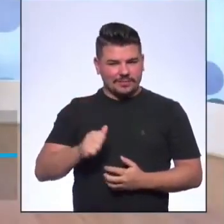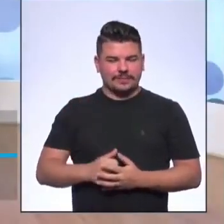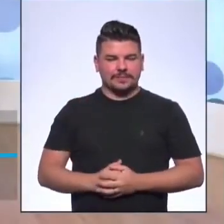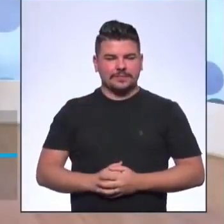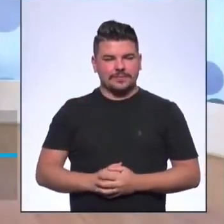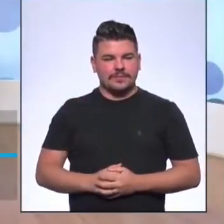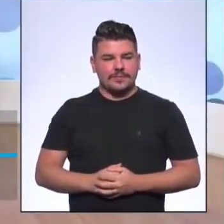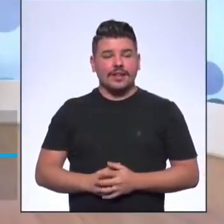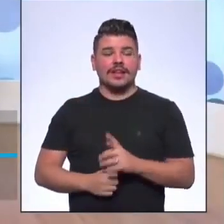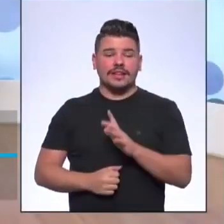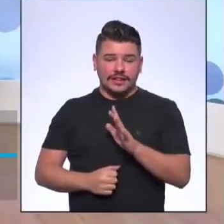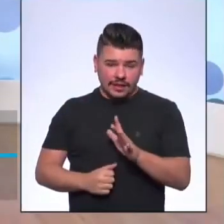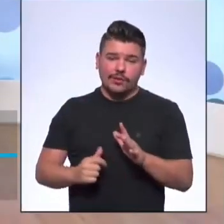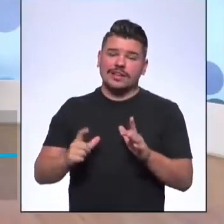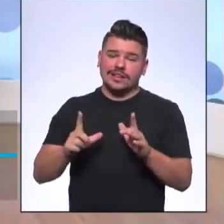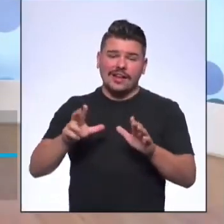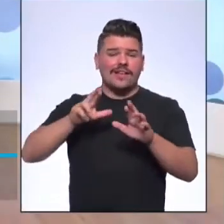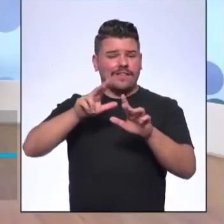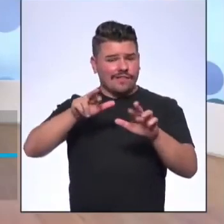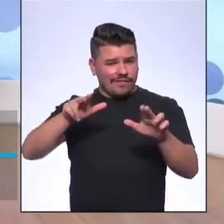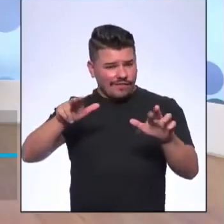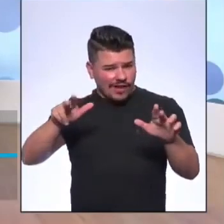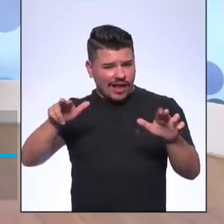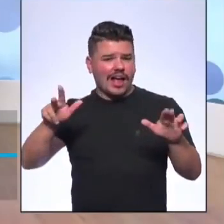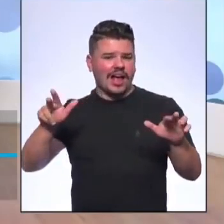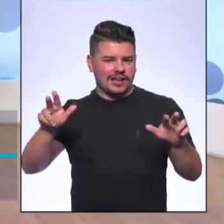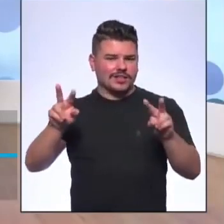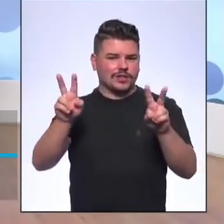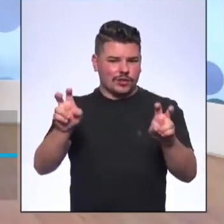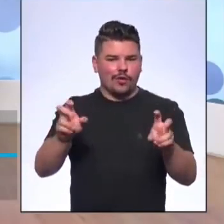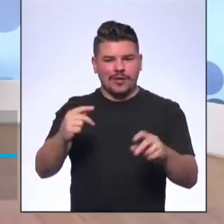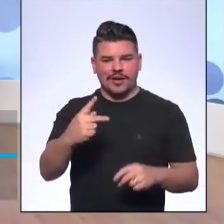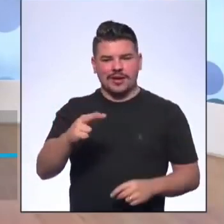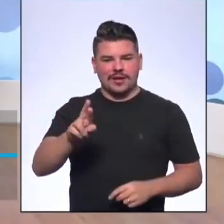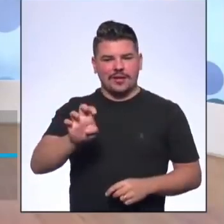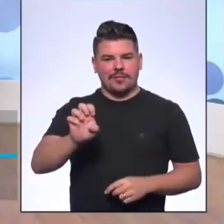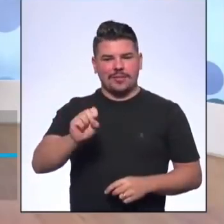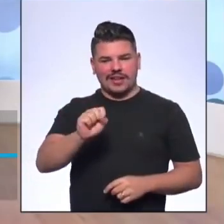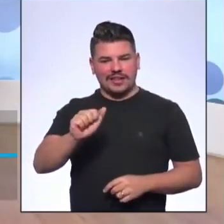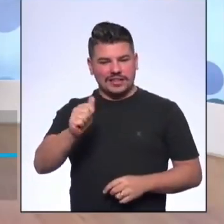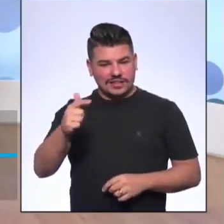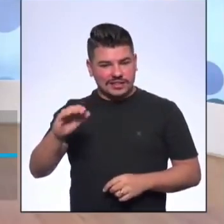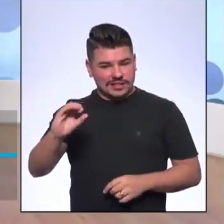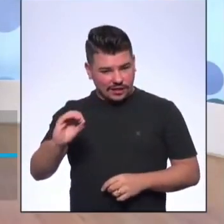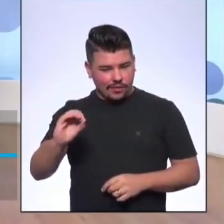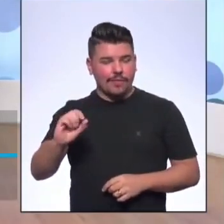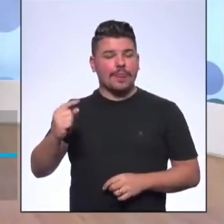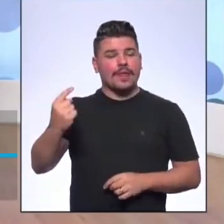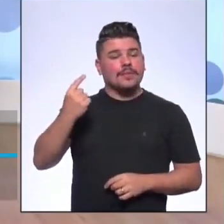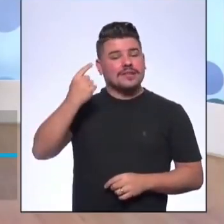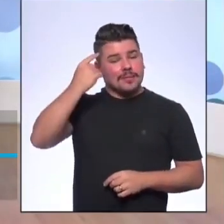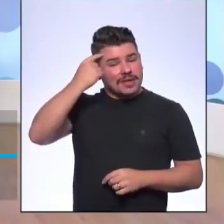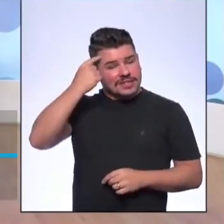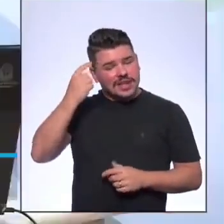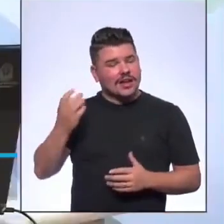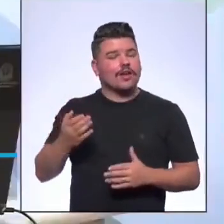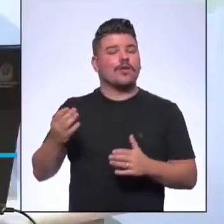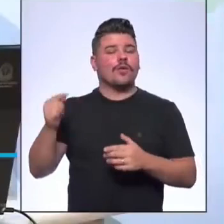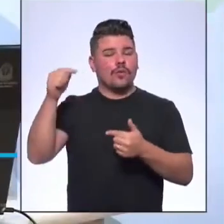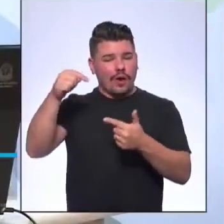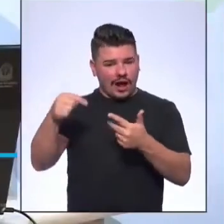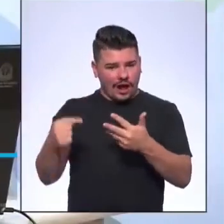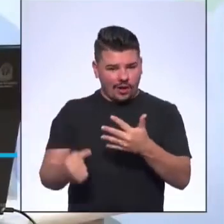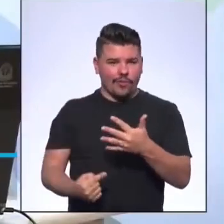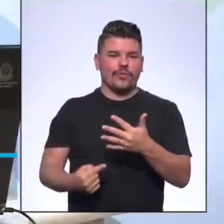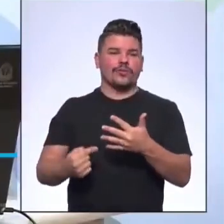existem várias unidades de pressão, viu? Sempre quando você for trabalhar com pressão, tem que prestar muita atenção nas unidades, que são